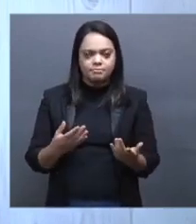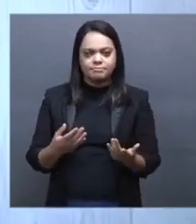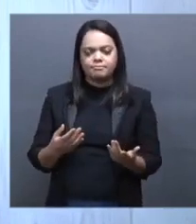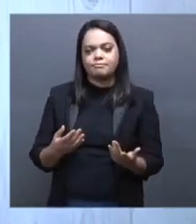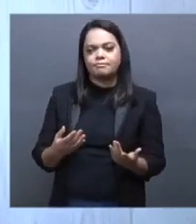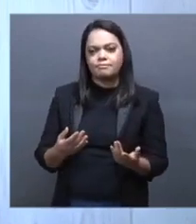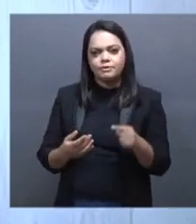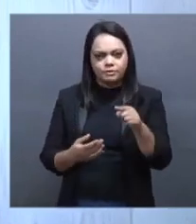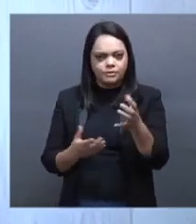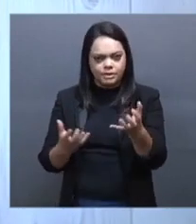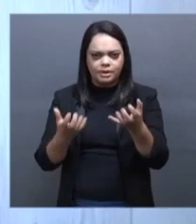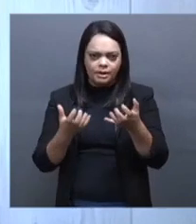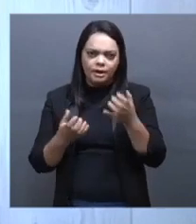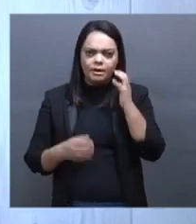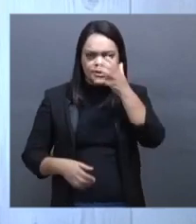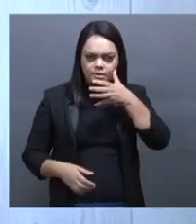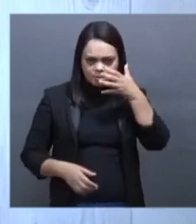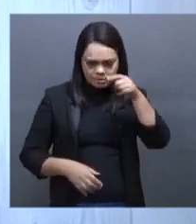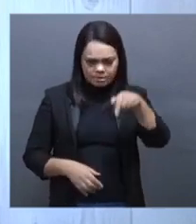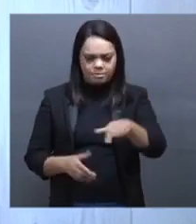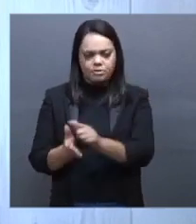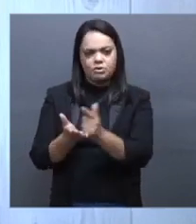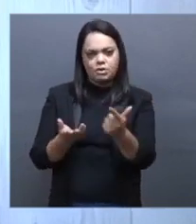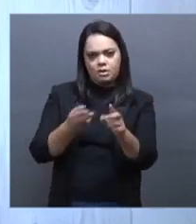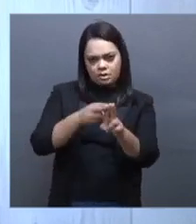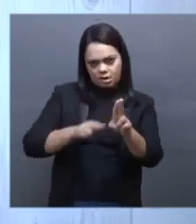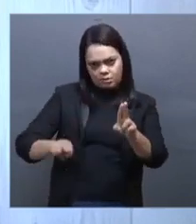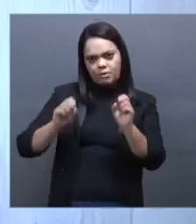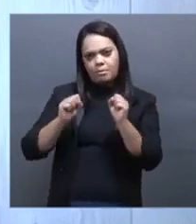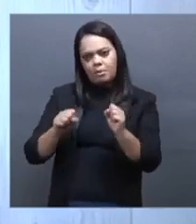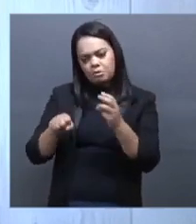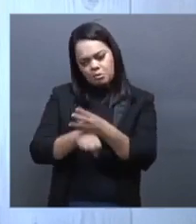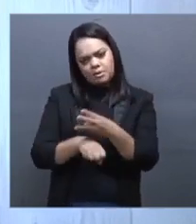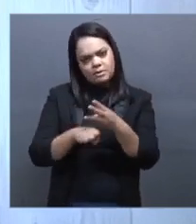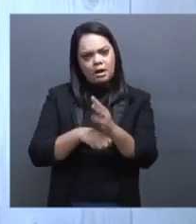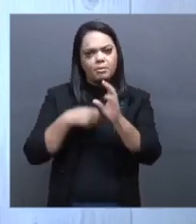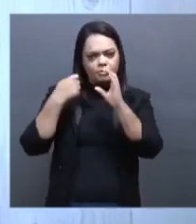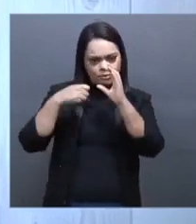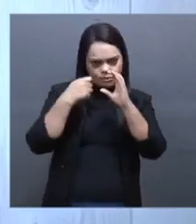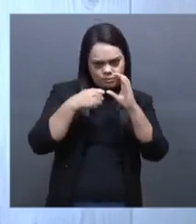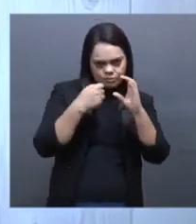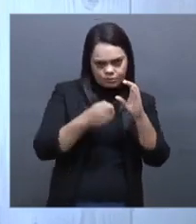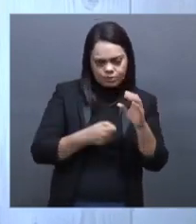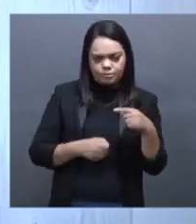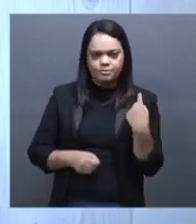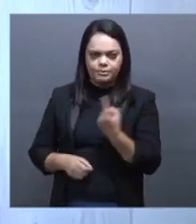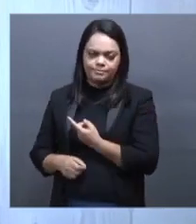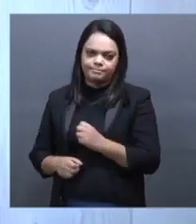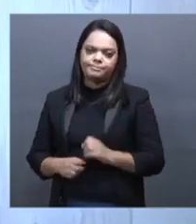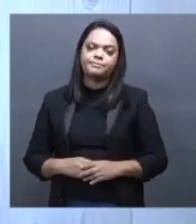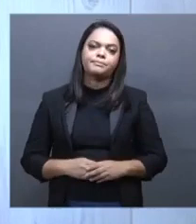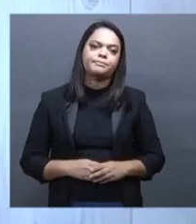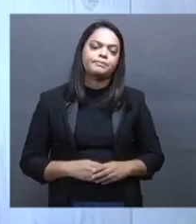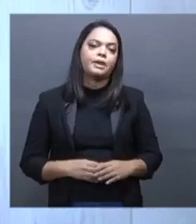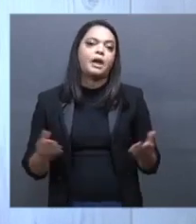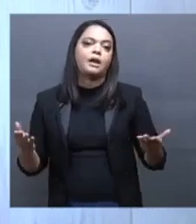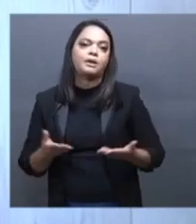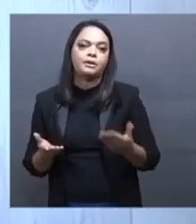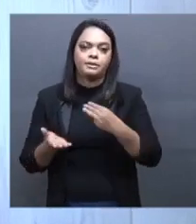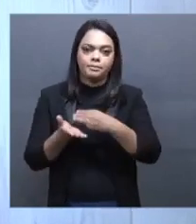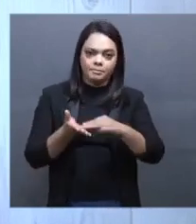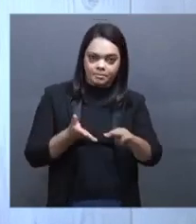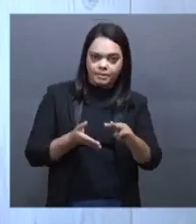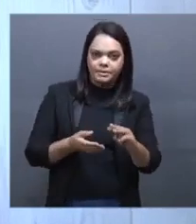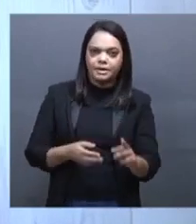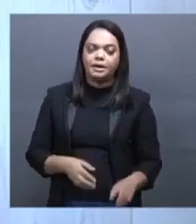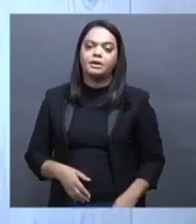e quer dar um depoimento aqui para o Jornal da UFO, mande seu WhatsApp, um vídeo aí pelo WhatsApp para nós. Bom, temos agora a mensagem